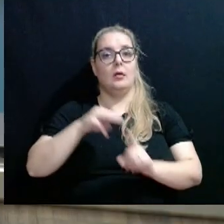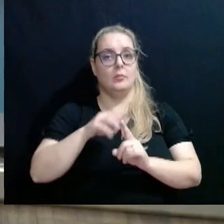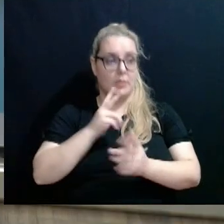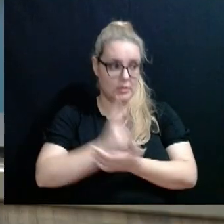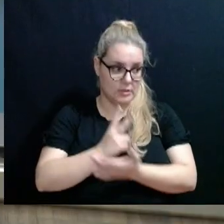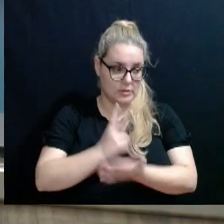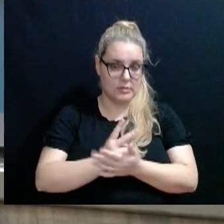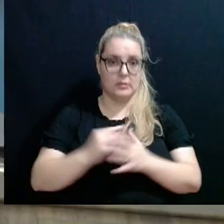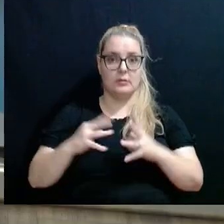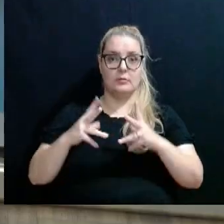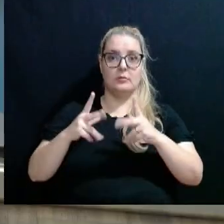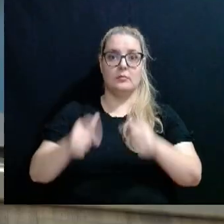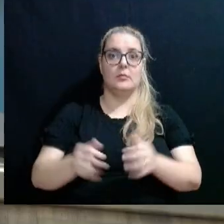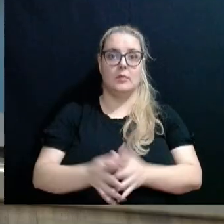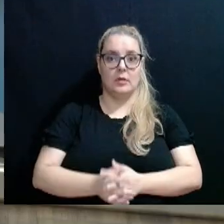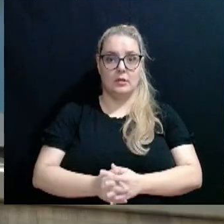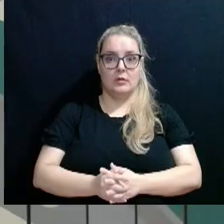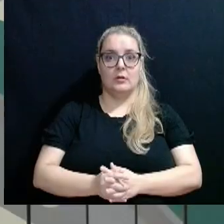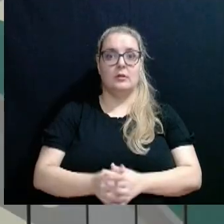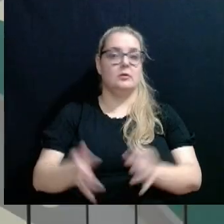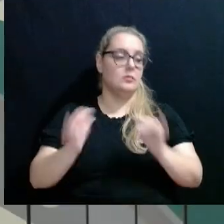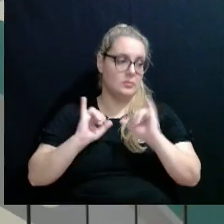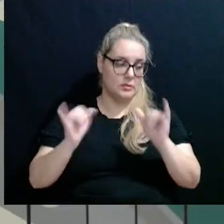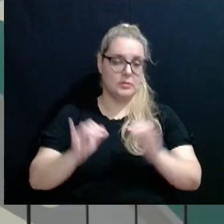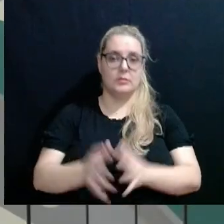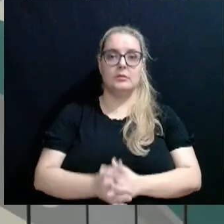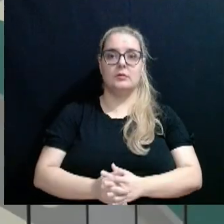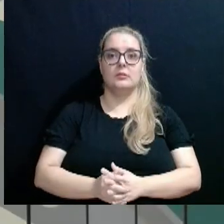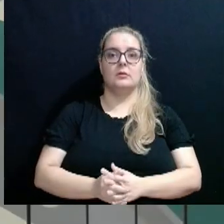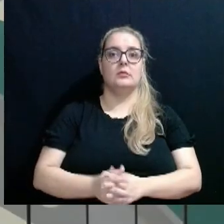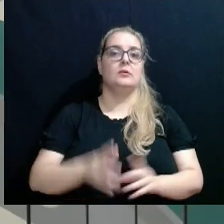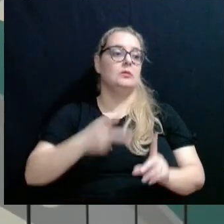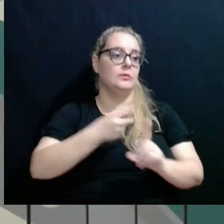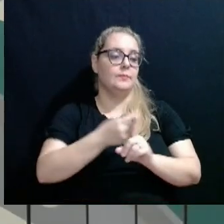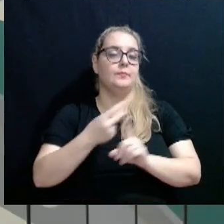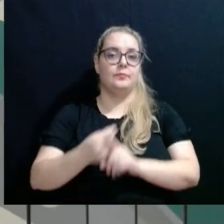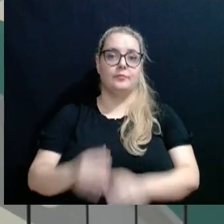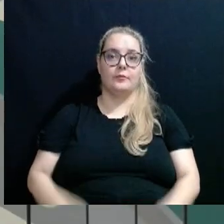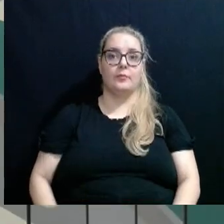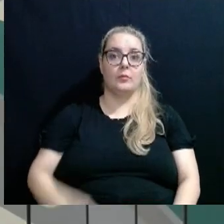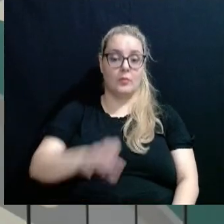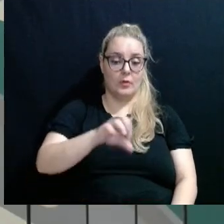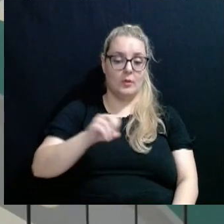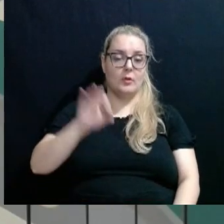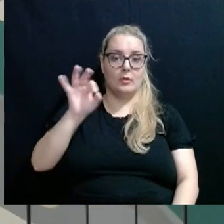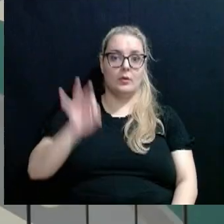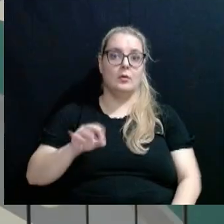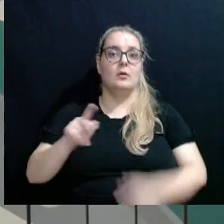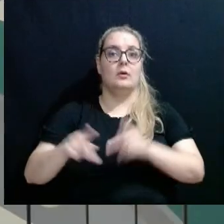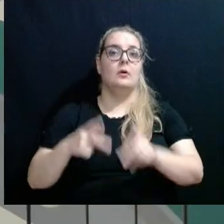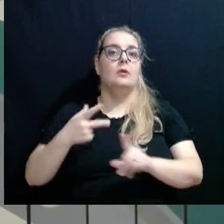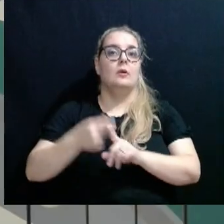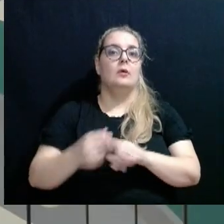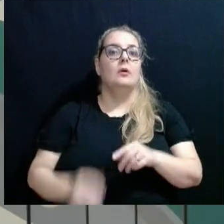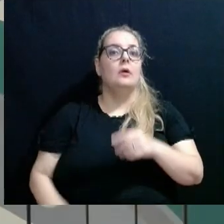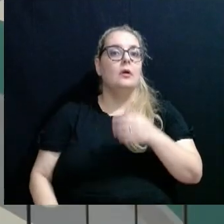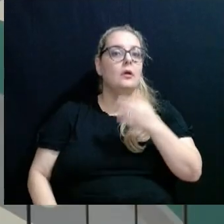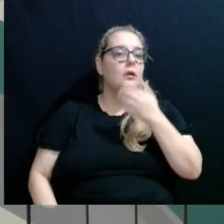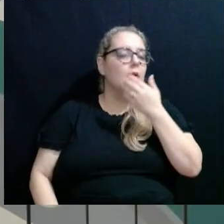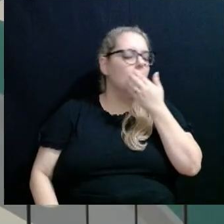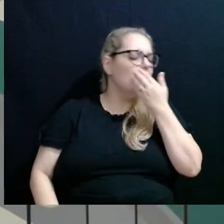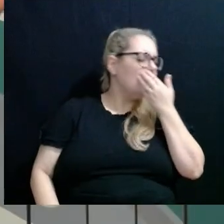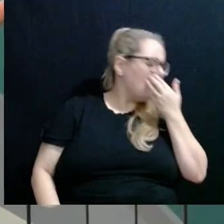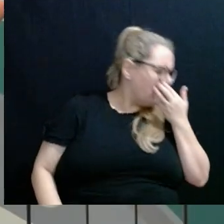né, sempre é para todas aí as campanhas, né, também de vacinação, né, 90% da população